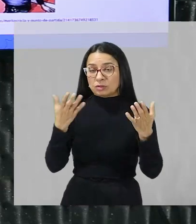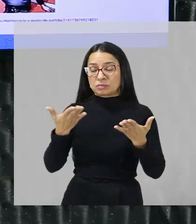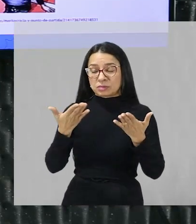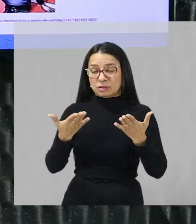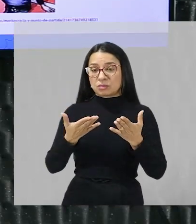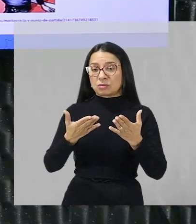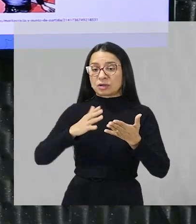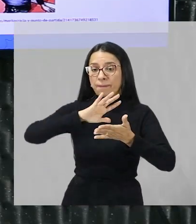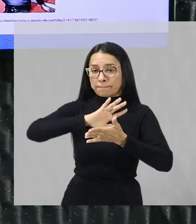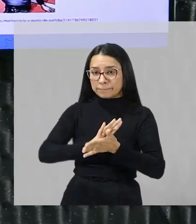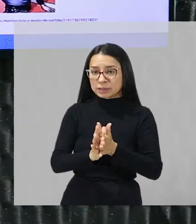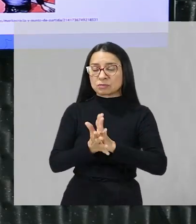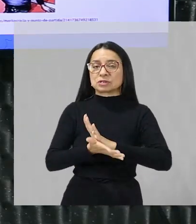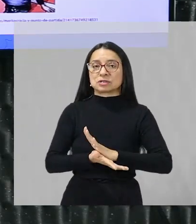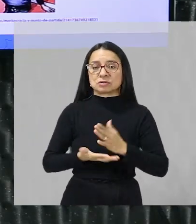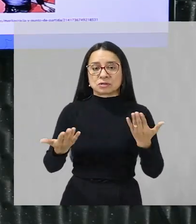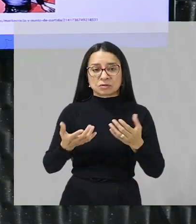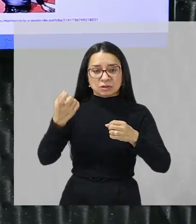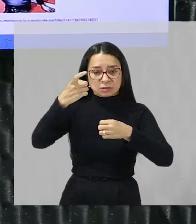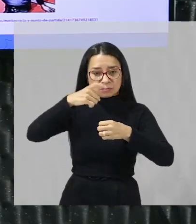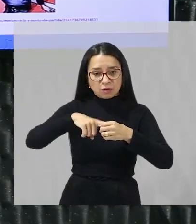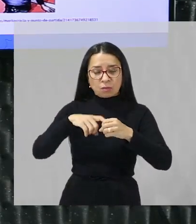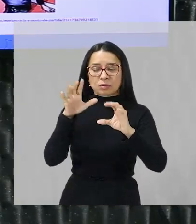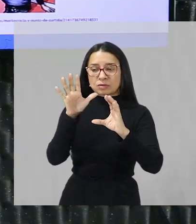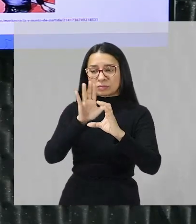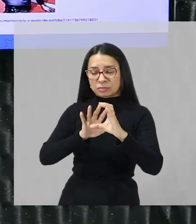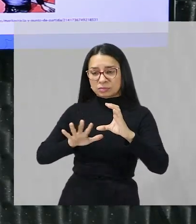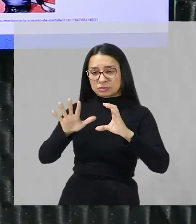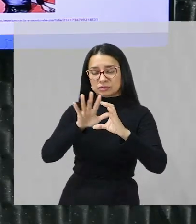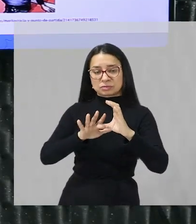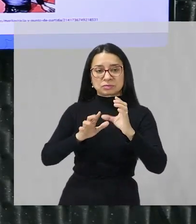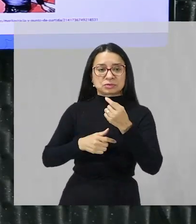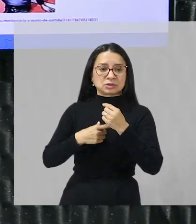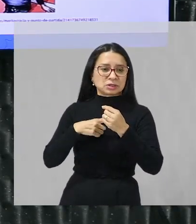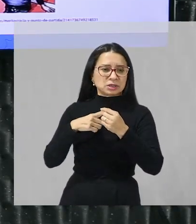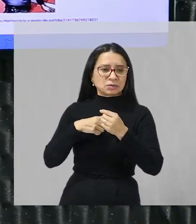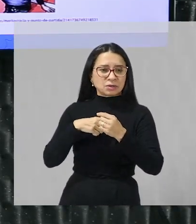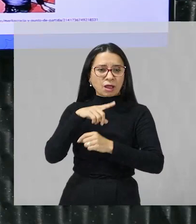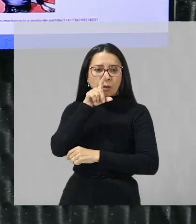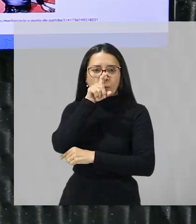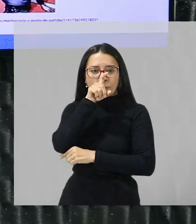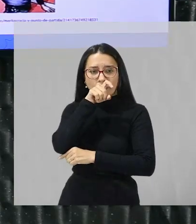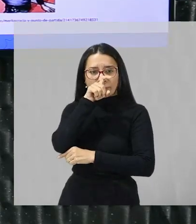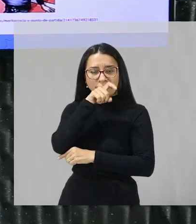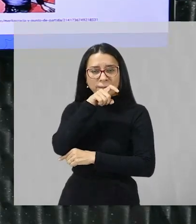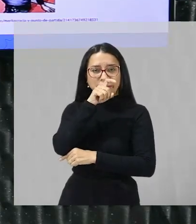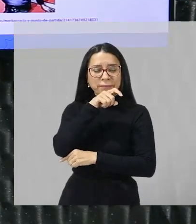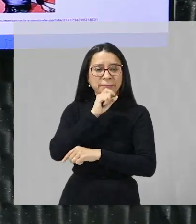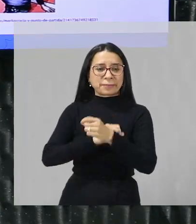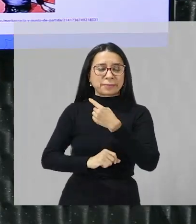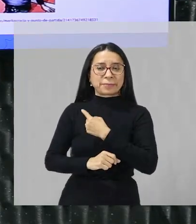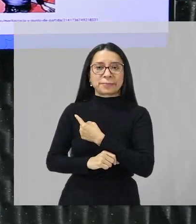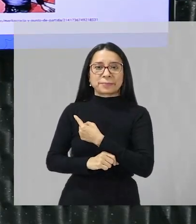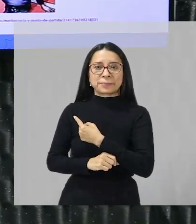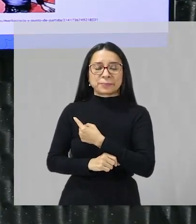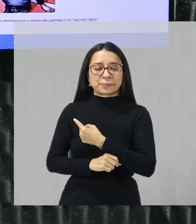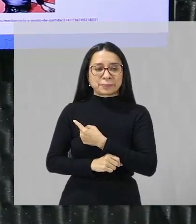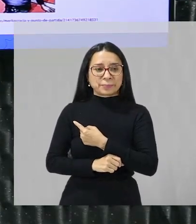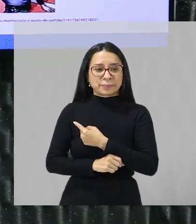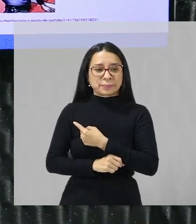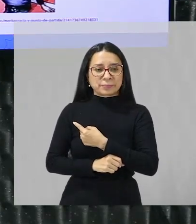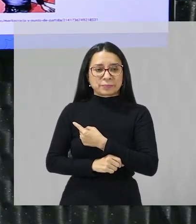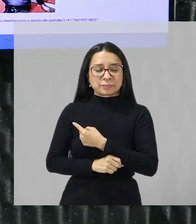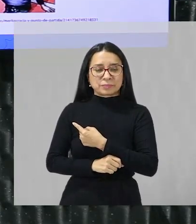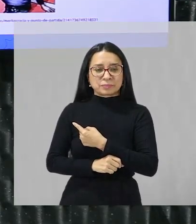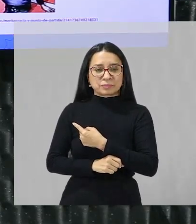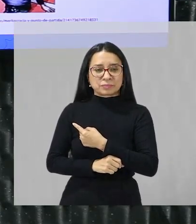barreiras ali. O varal de roupa, a máquina de lavar, o tanque, o fogão, o ferro de passar. Então